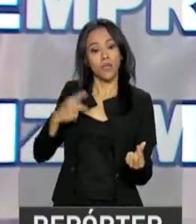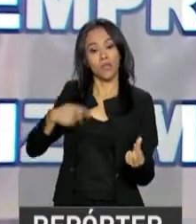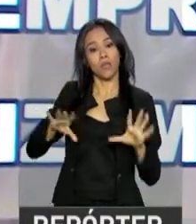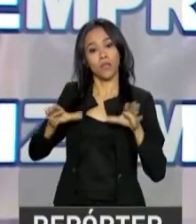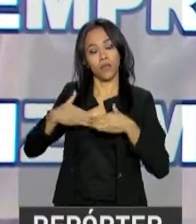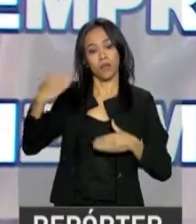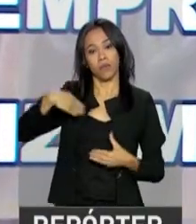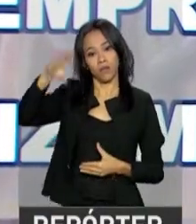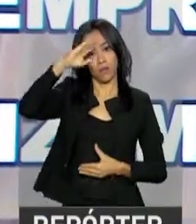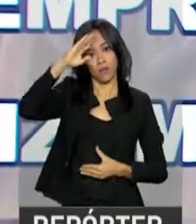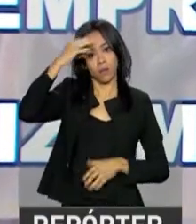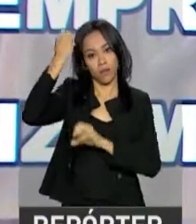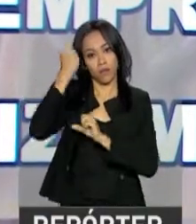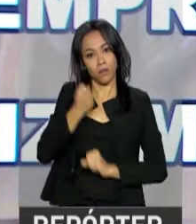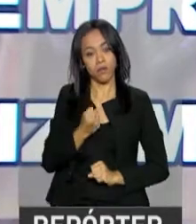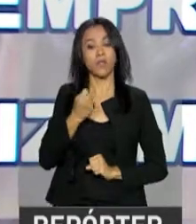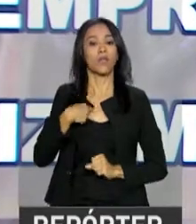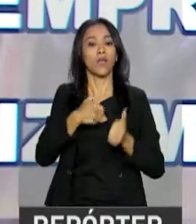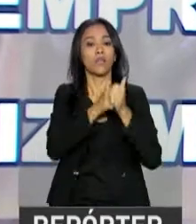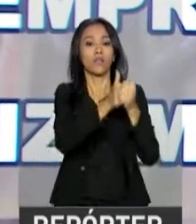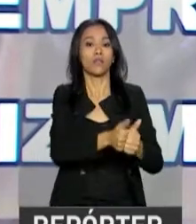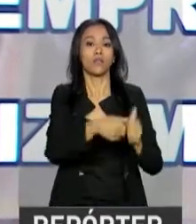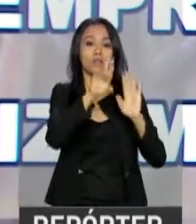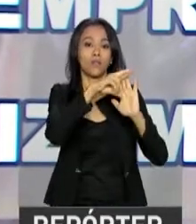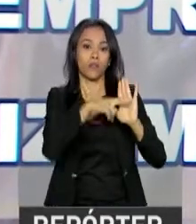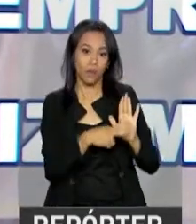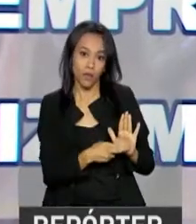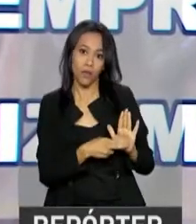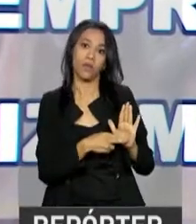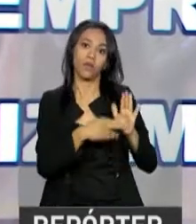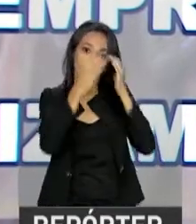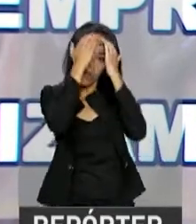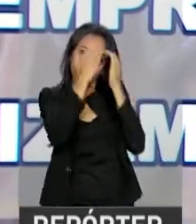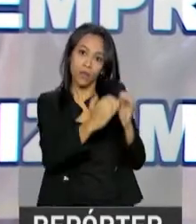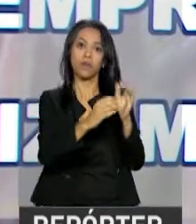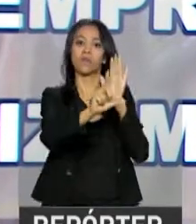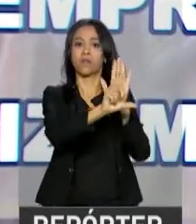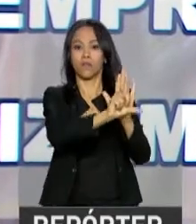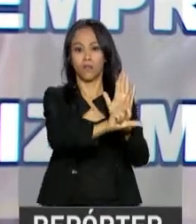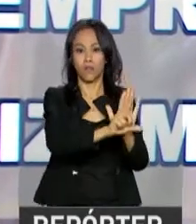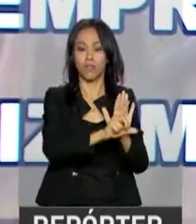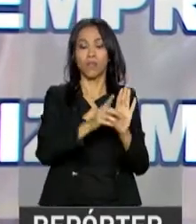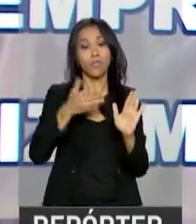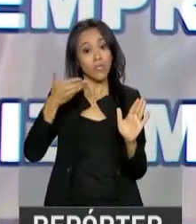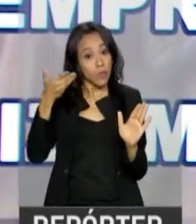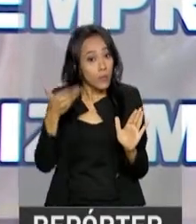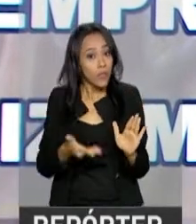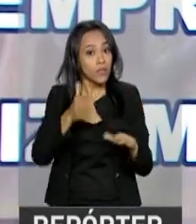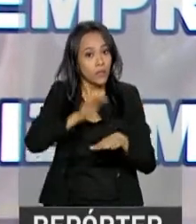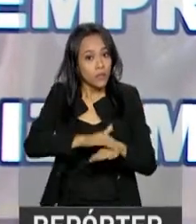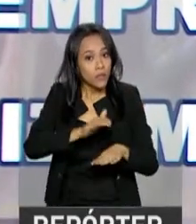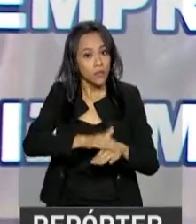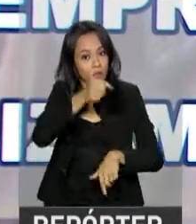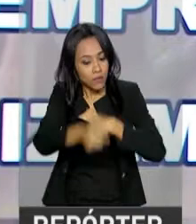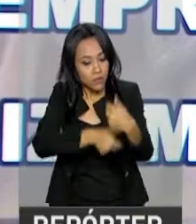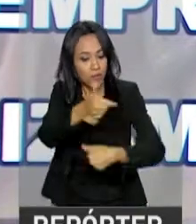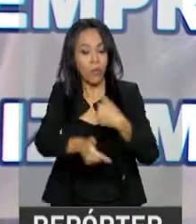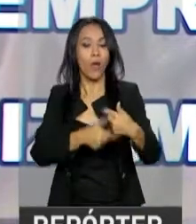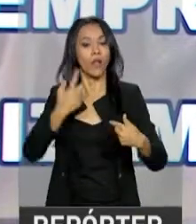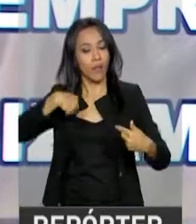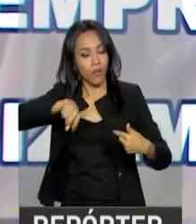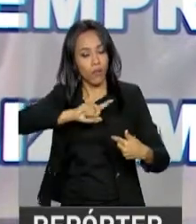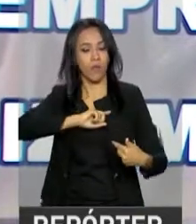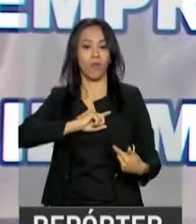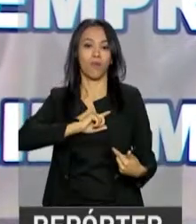se adequando a norma vigente busca o cumprimento da legislação e com isso nós somos obrigados a fazer